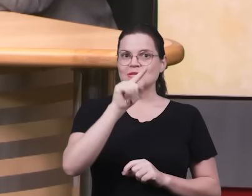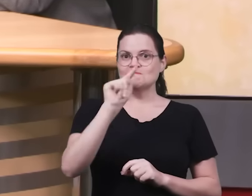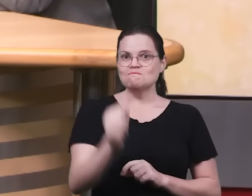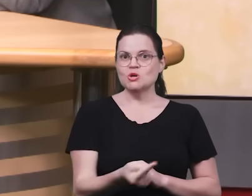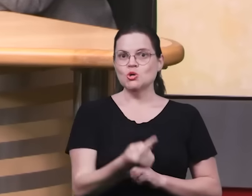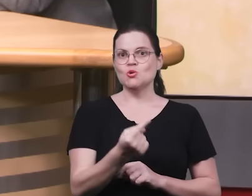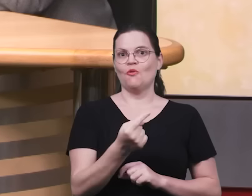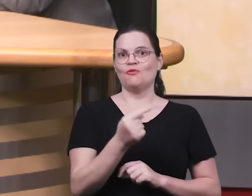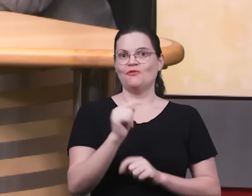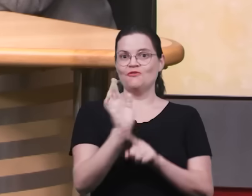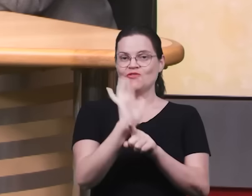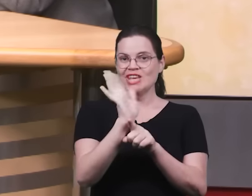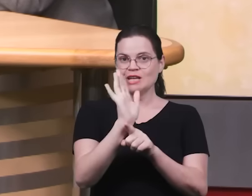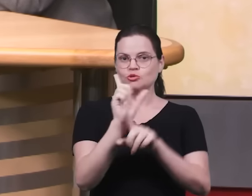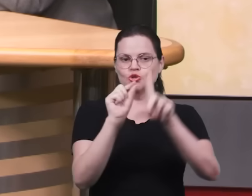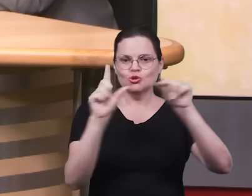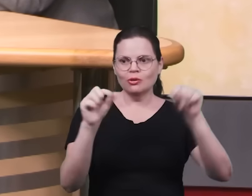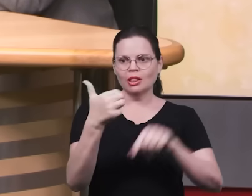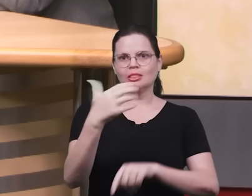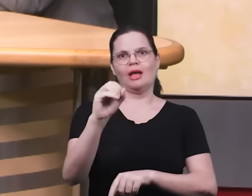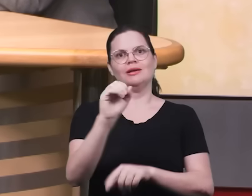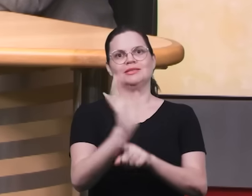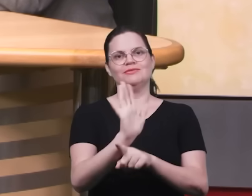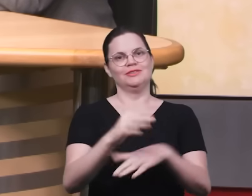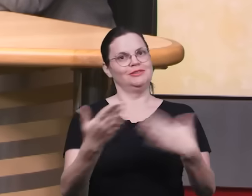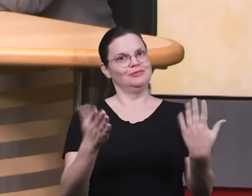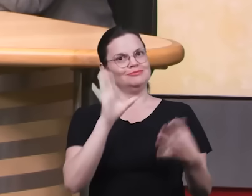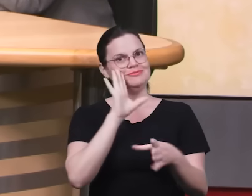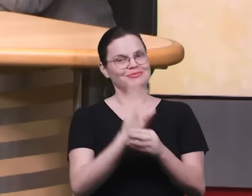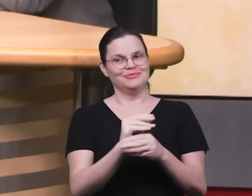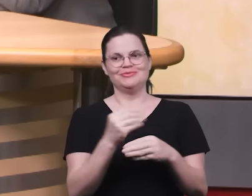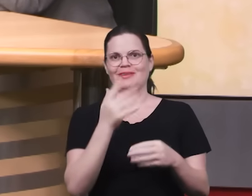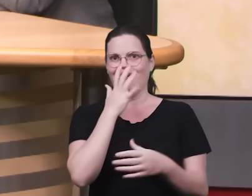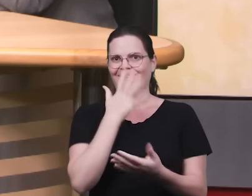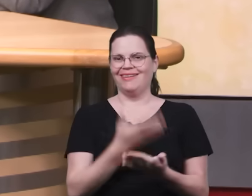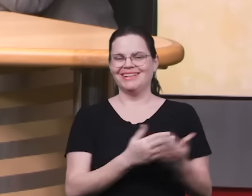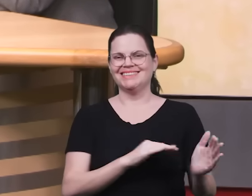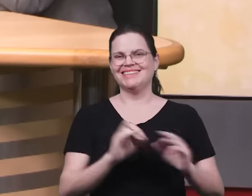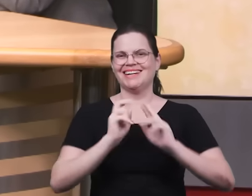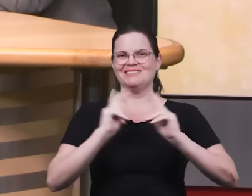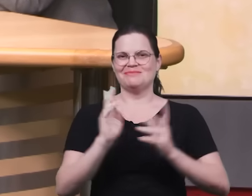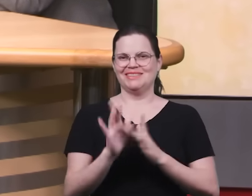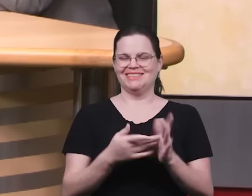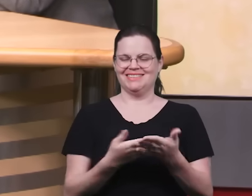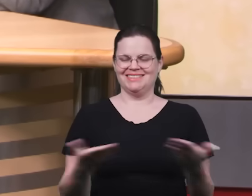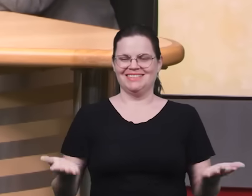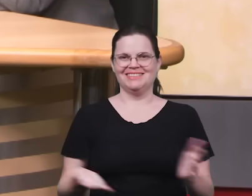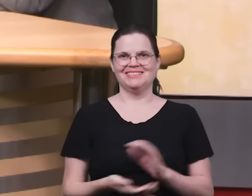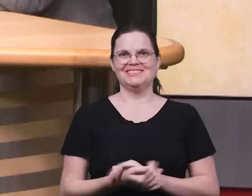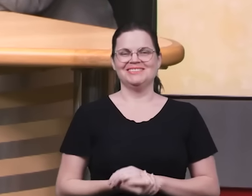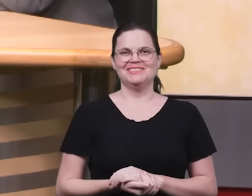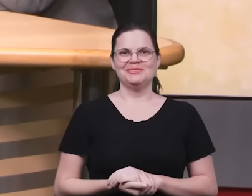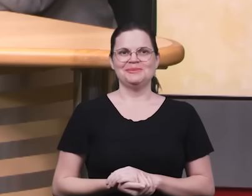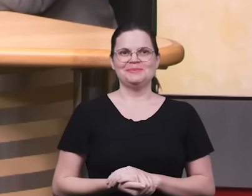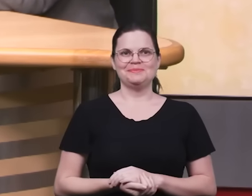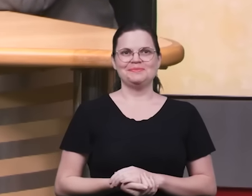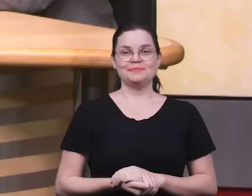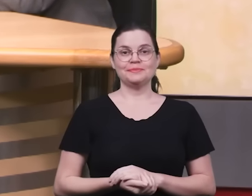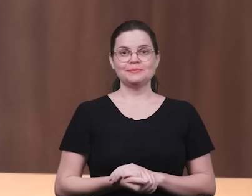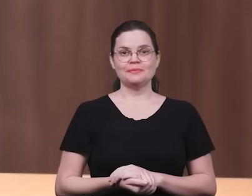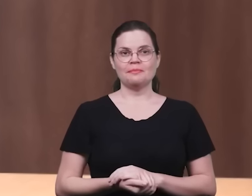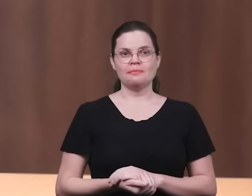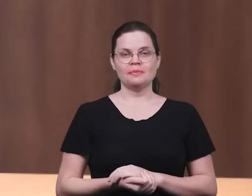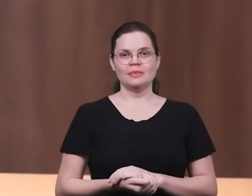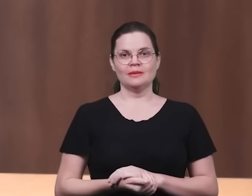em 2000 em questão de um dia. Impressionante. Gilson, a paz do Senhor. Paz do Senhor, Amadeu, paz do Senhor a todos. Nós